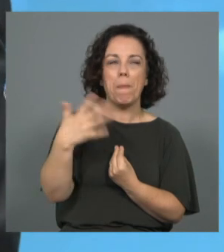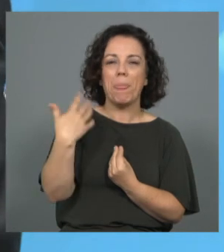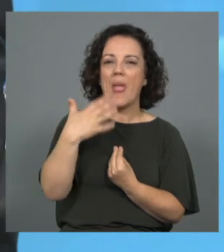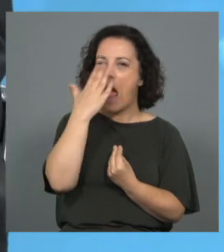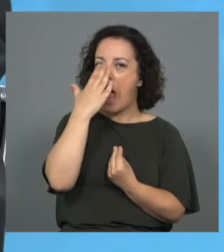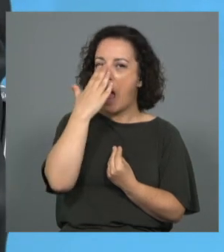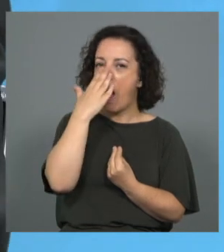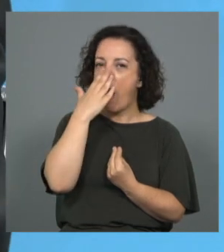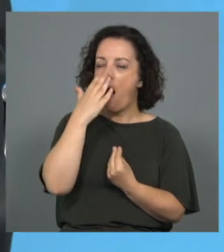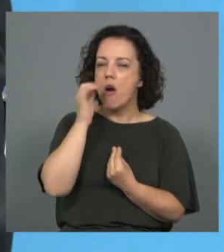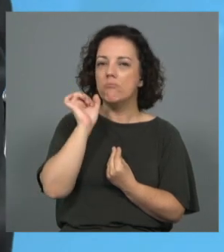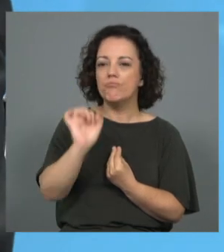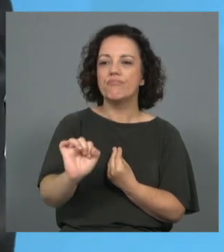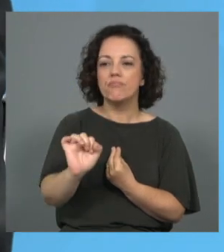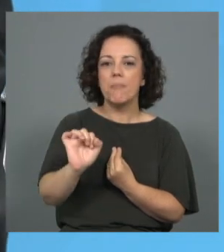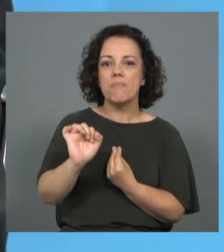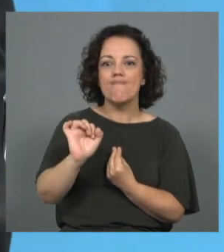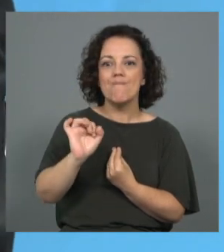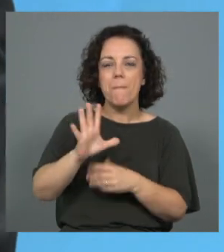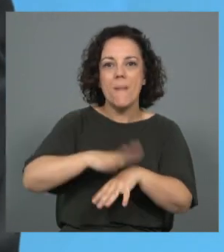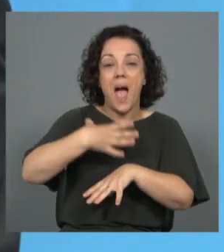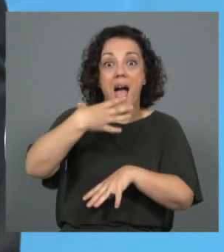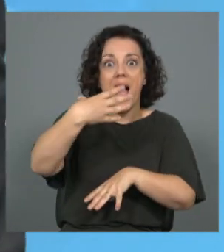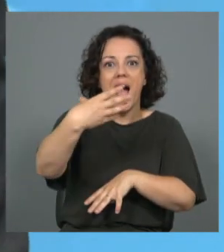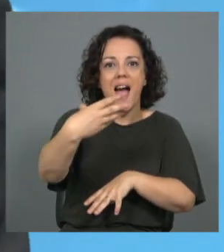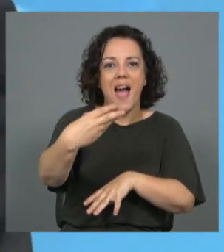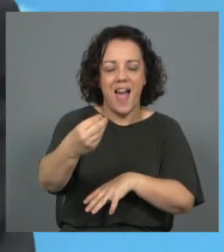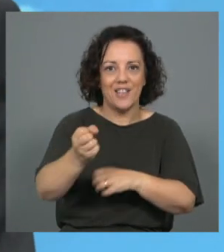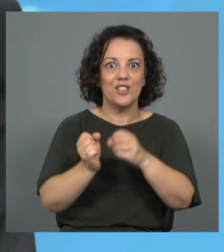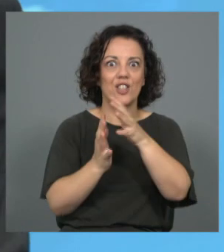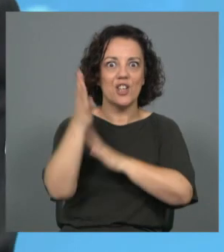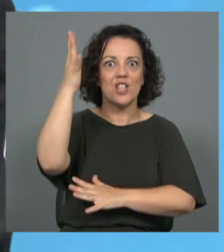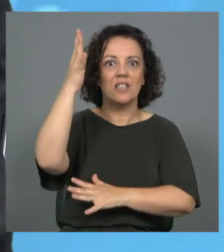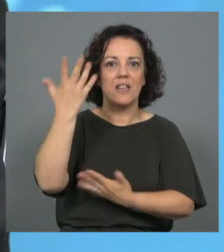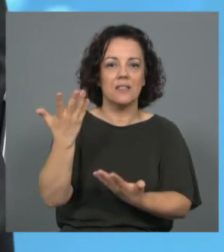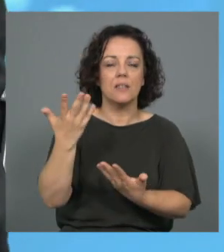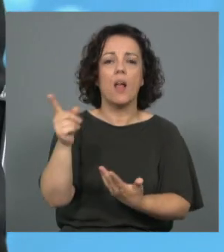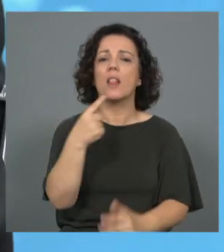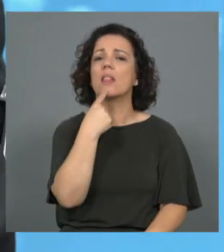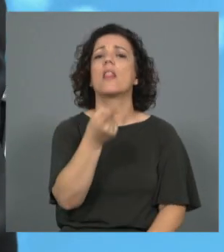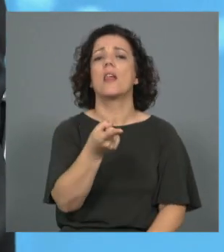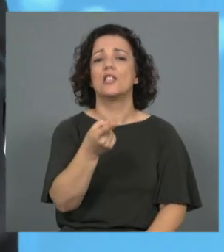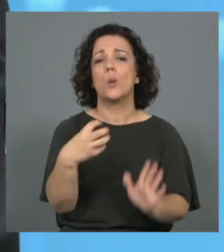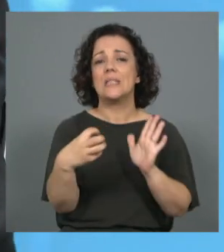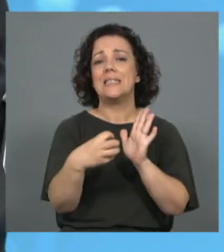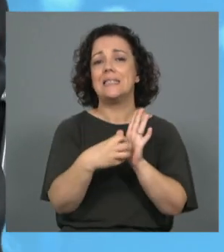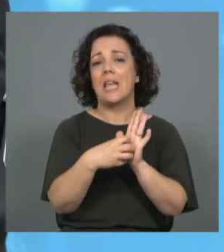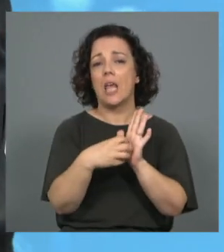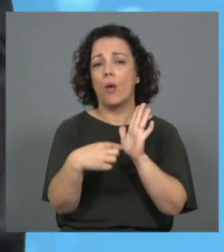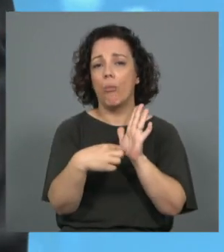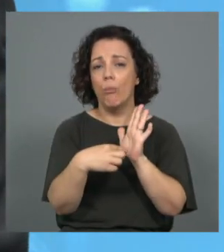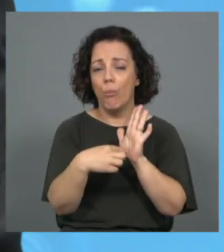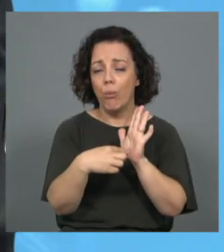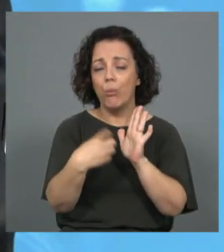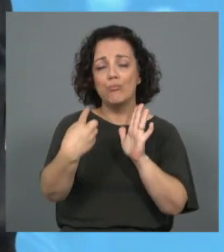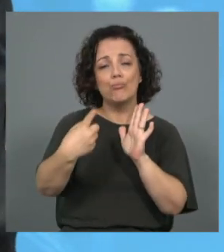o mais além, a tal transcendência. E o que é que diz? Usa o símbolo da Jerusalém Celeste,